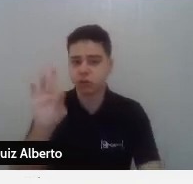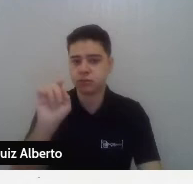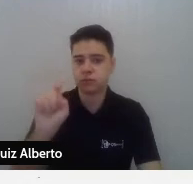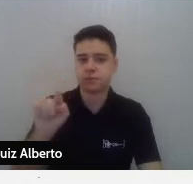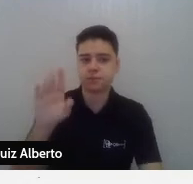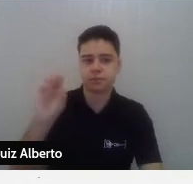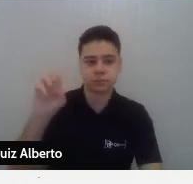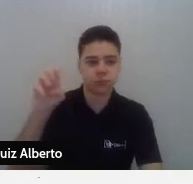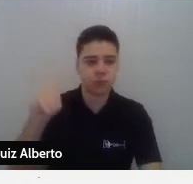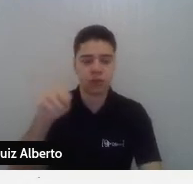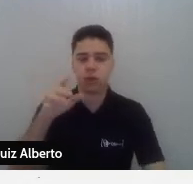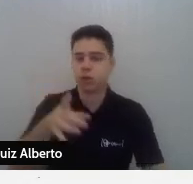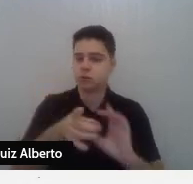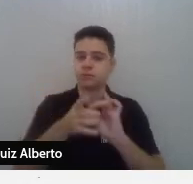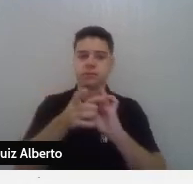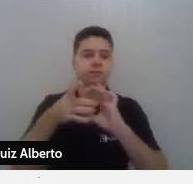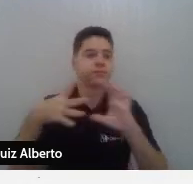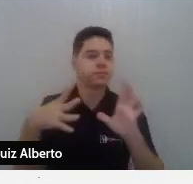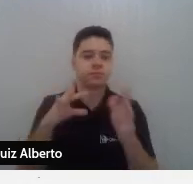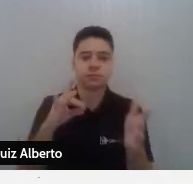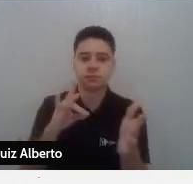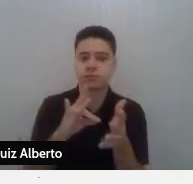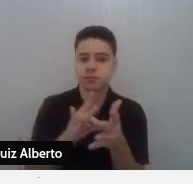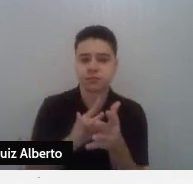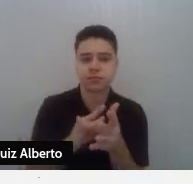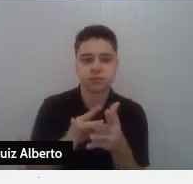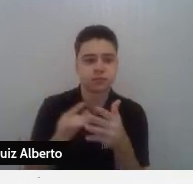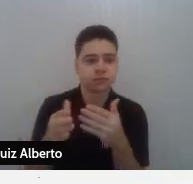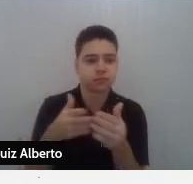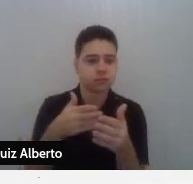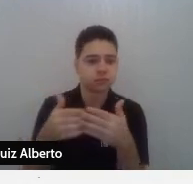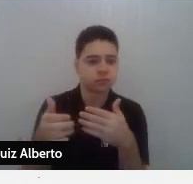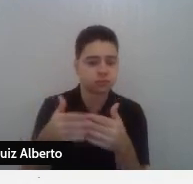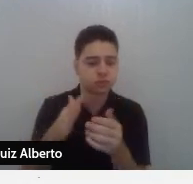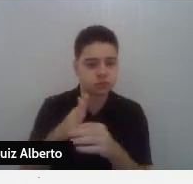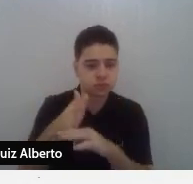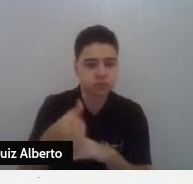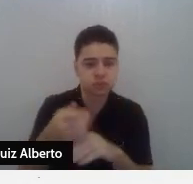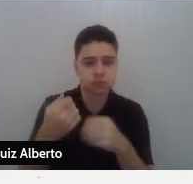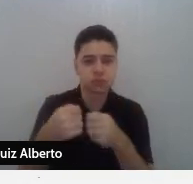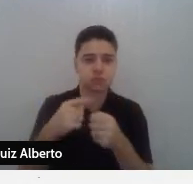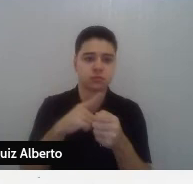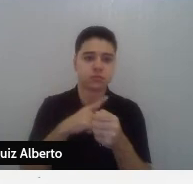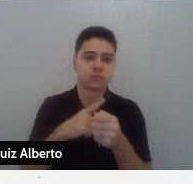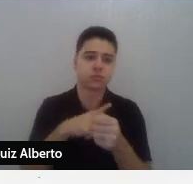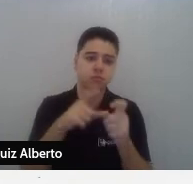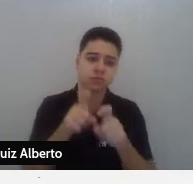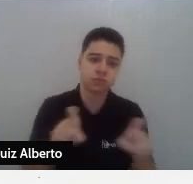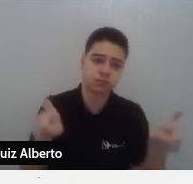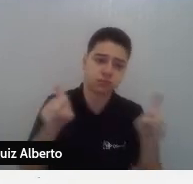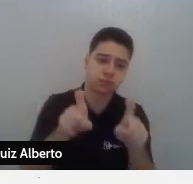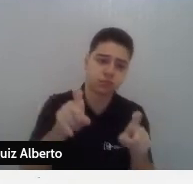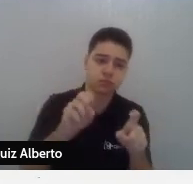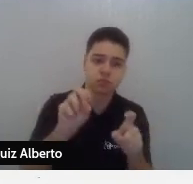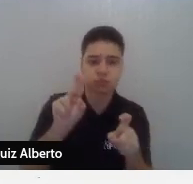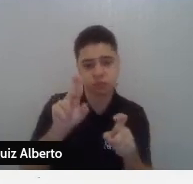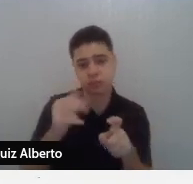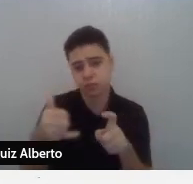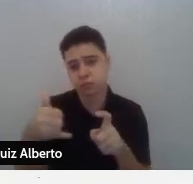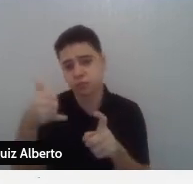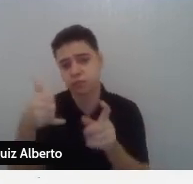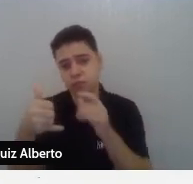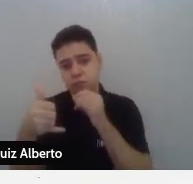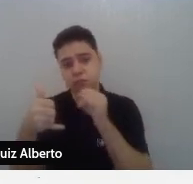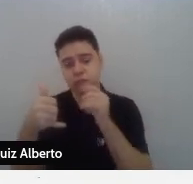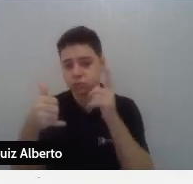um site livre. Para acessar, a gente precisa ter um computador ou um celular com